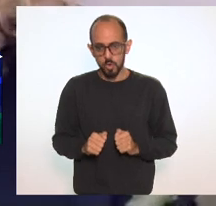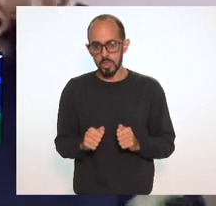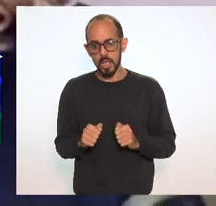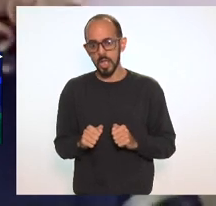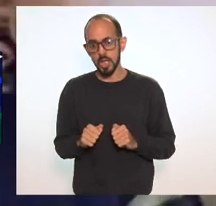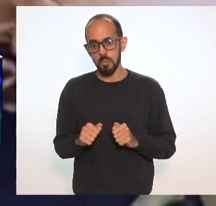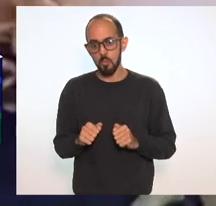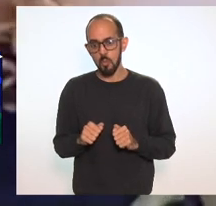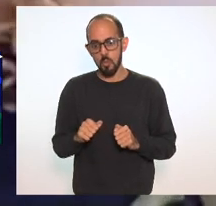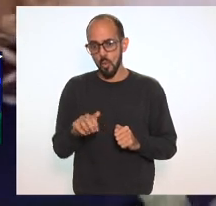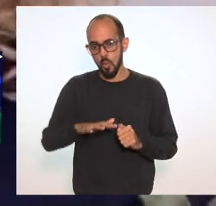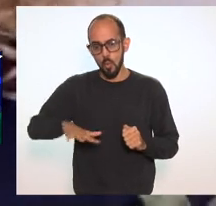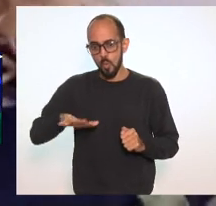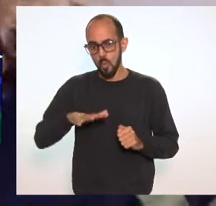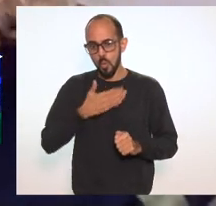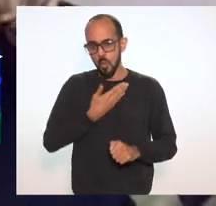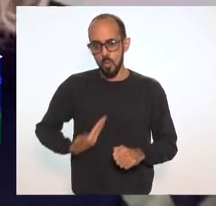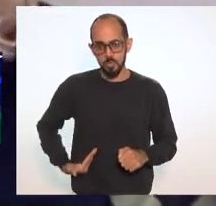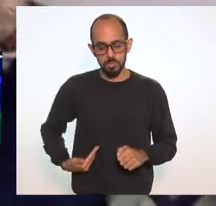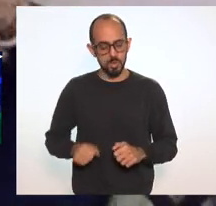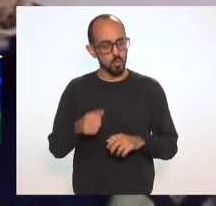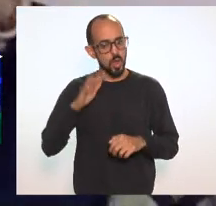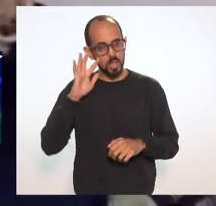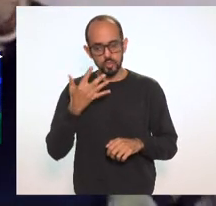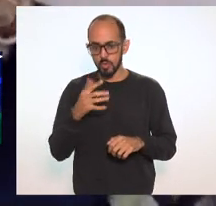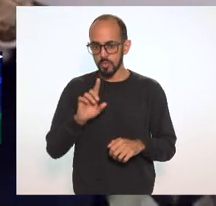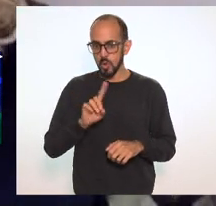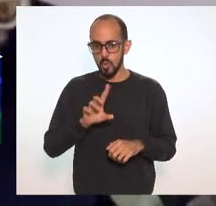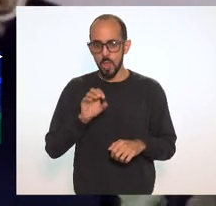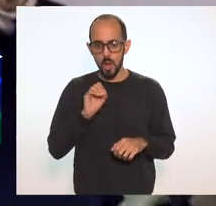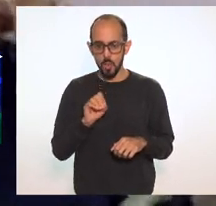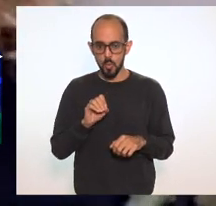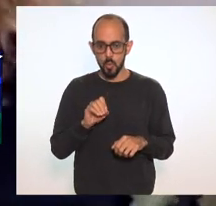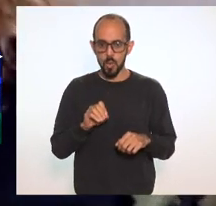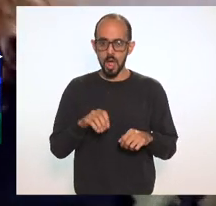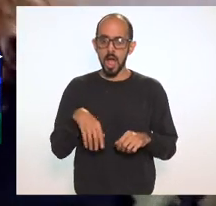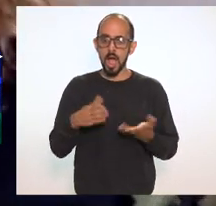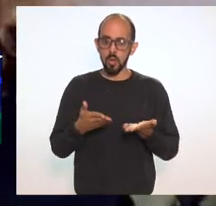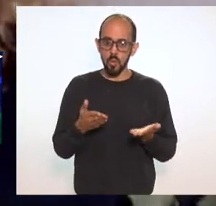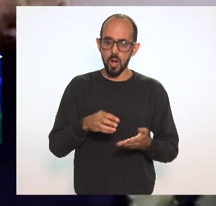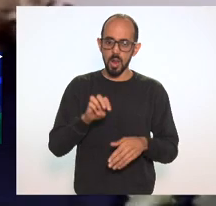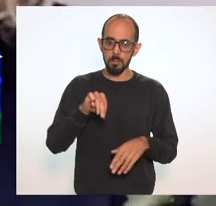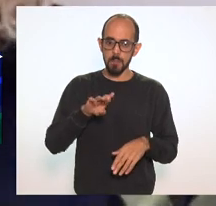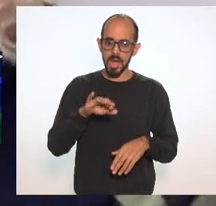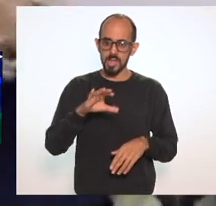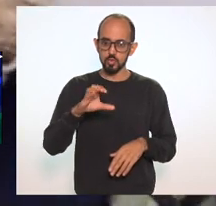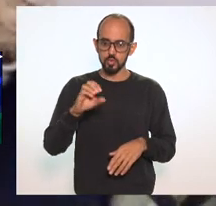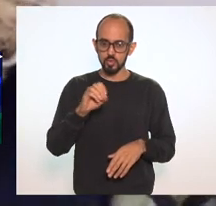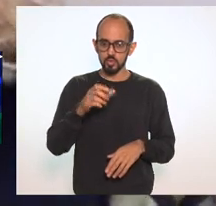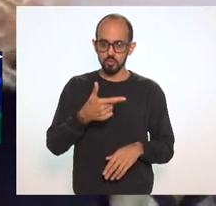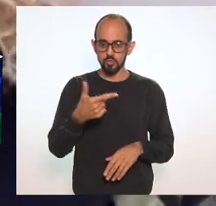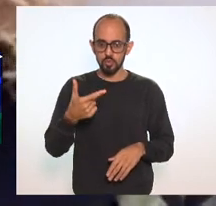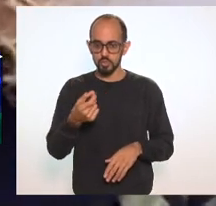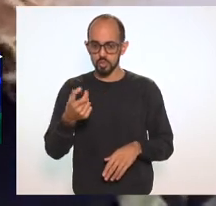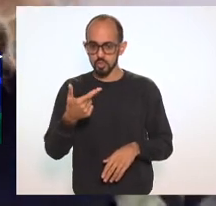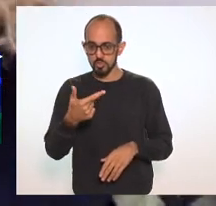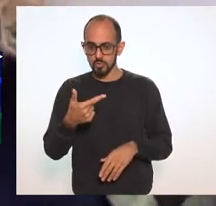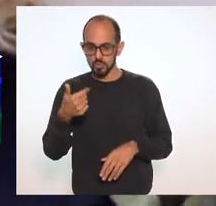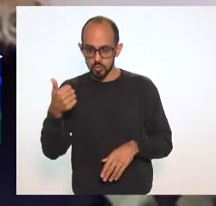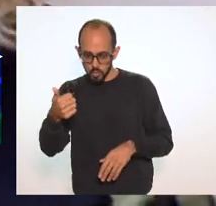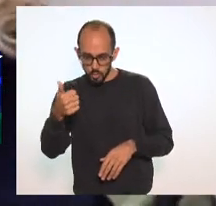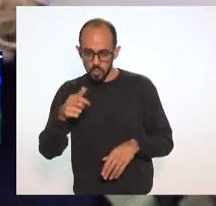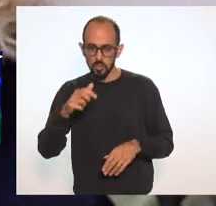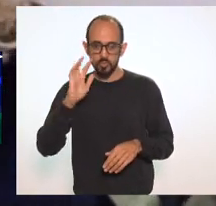fazer lateral massa de 2021 a mesma pergunta segue vai fazer o grau ou vai fazer mais